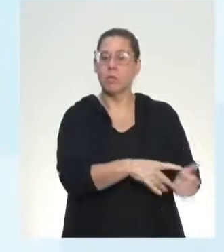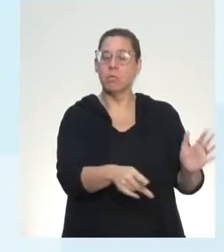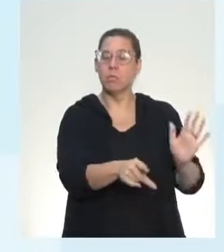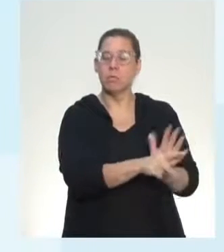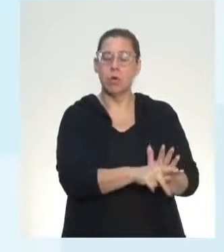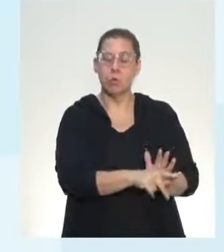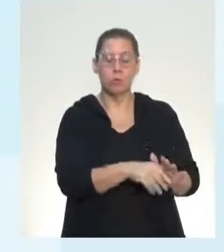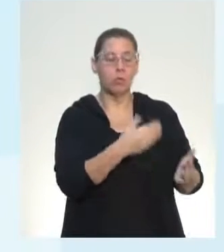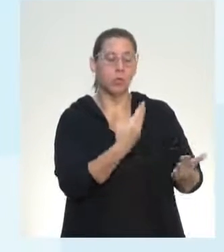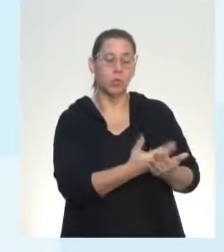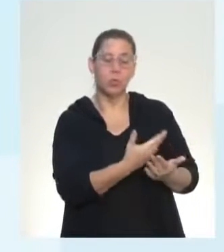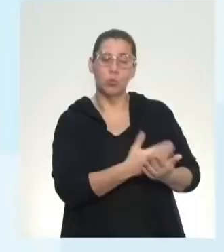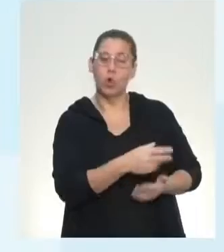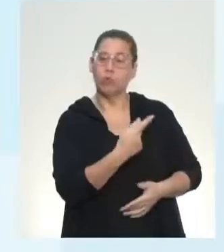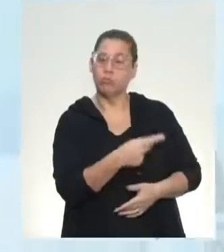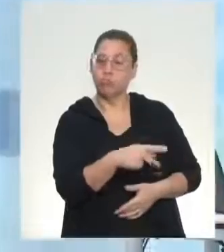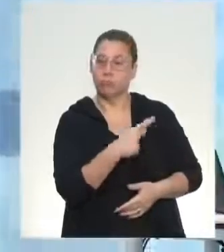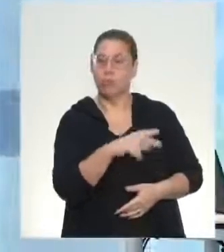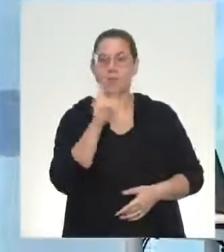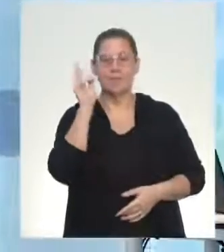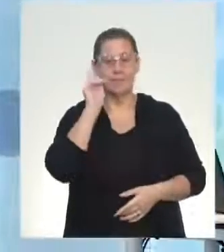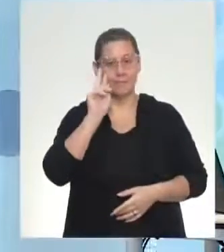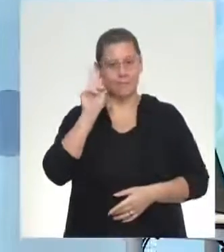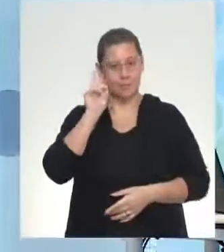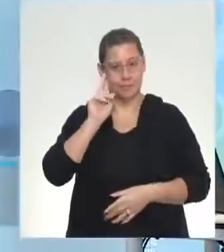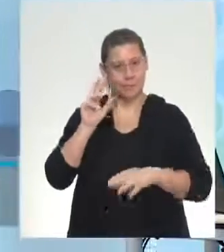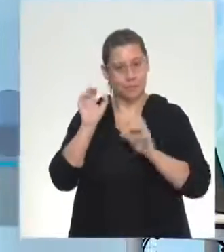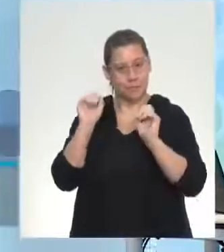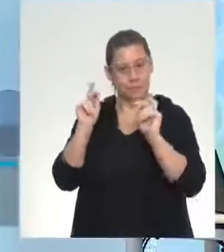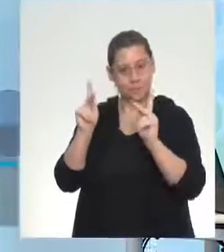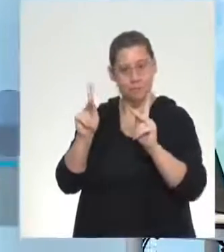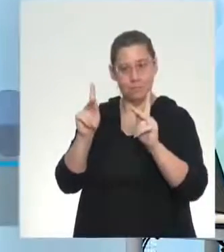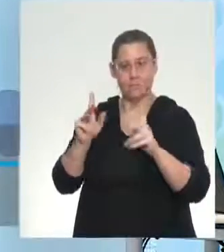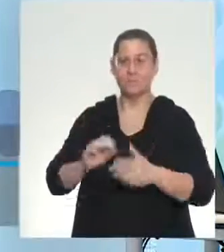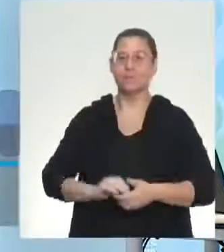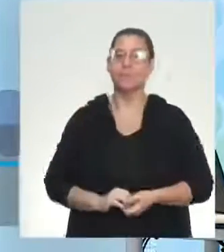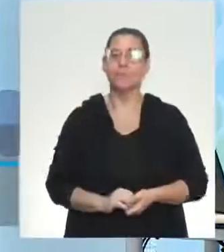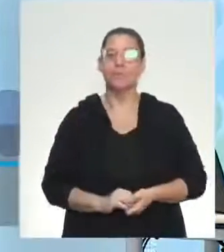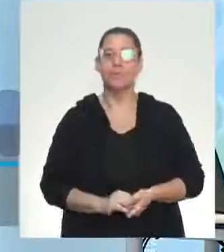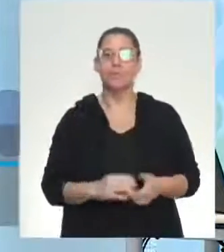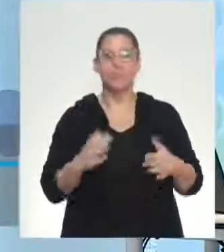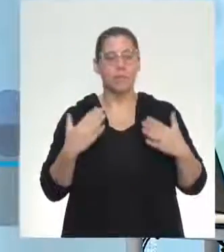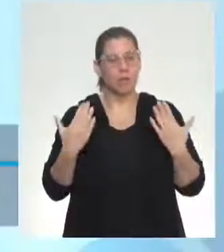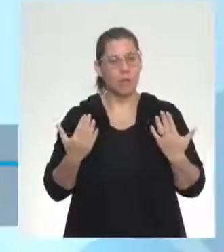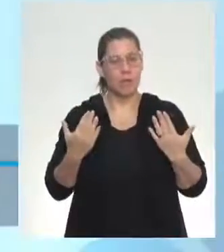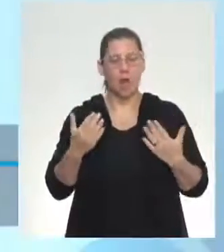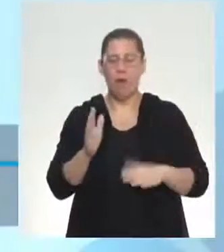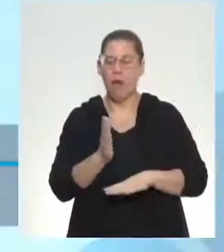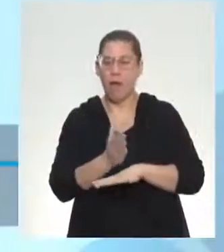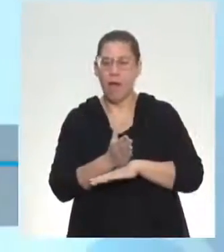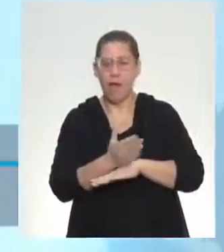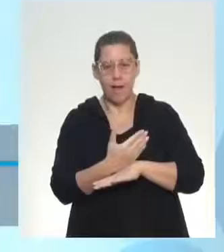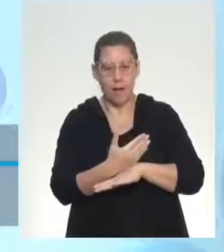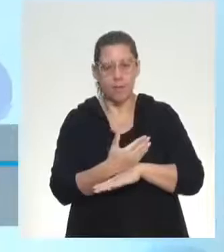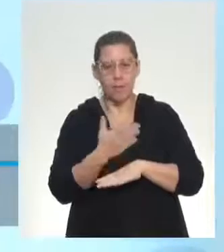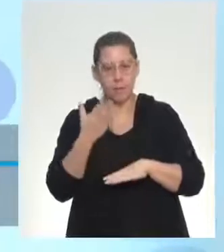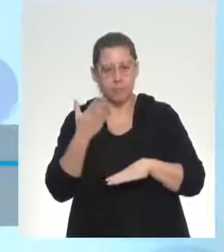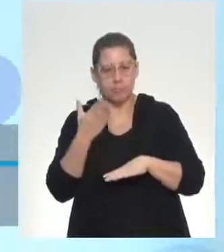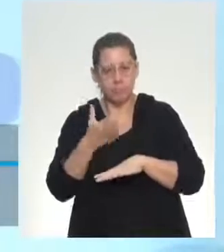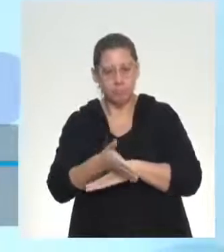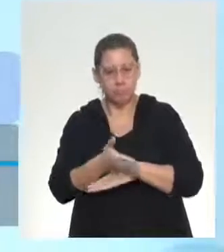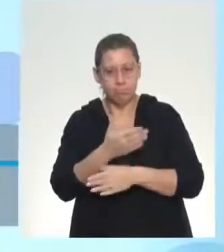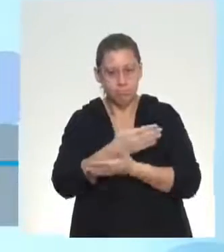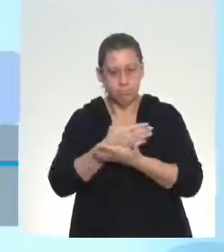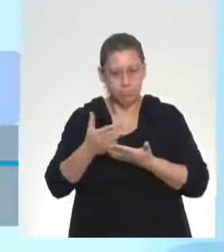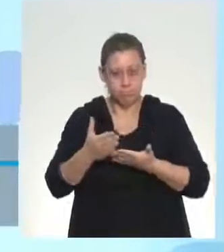o estudo de história. Legal, galerinha? Então, antes de nós entrarmos aí